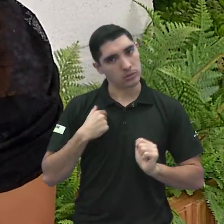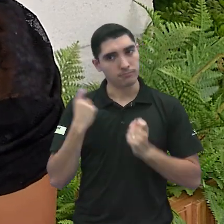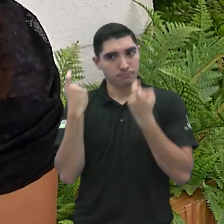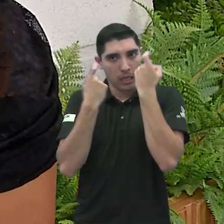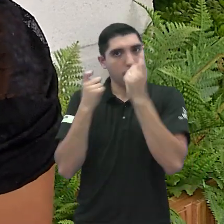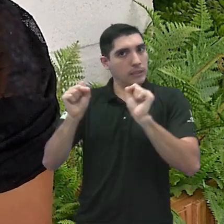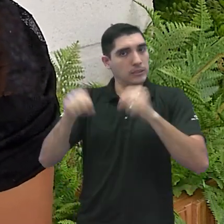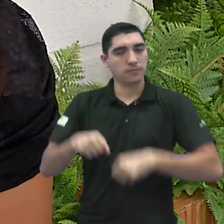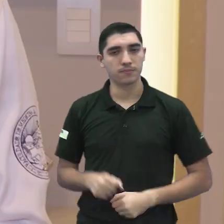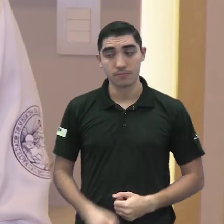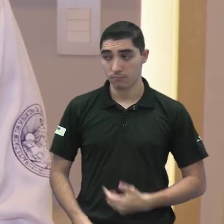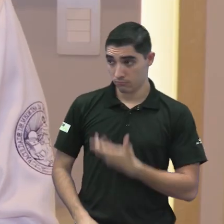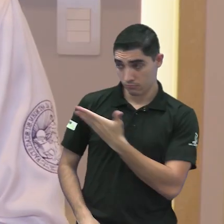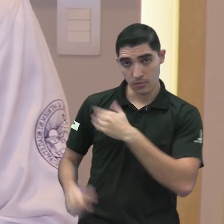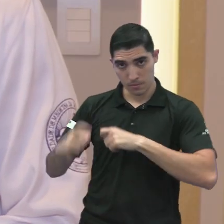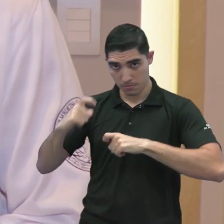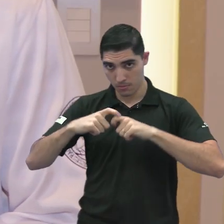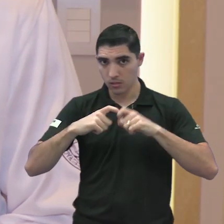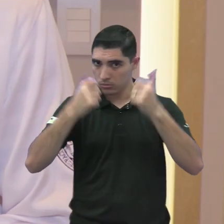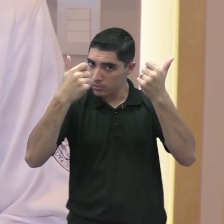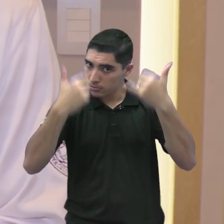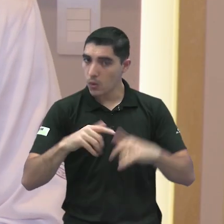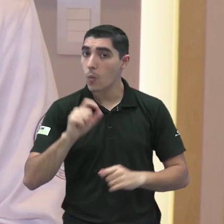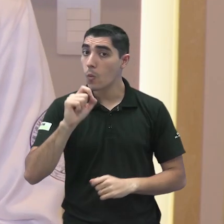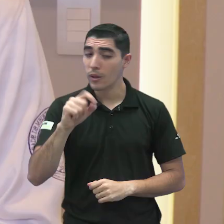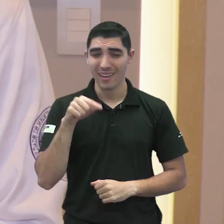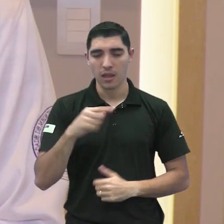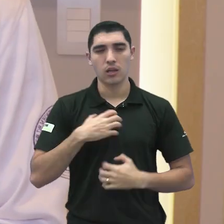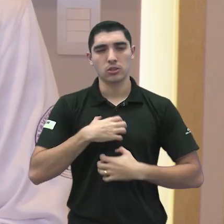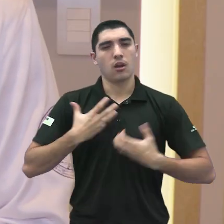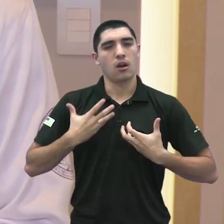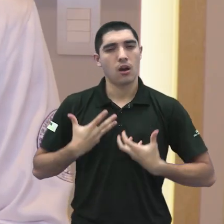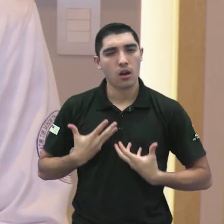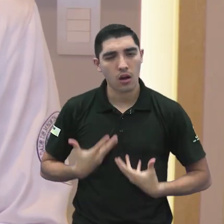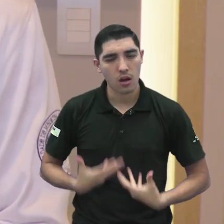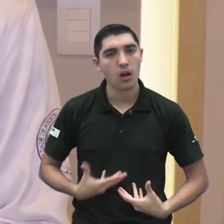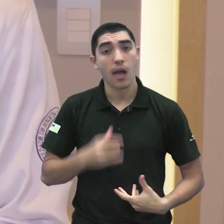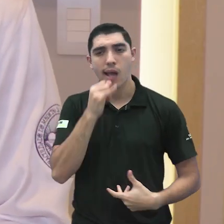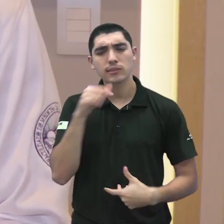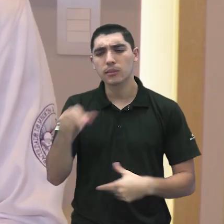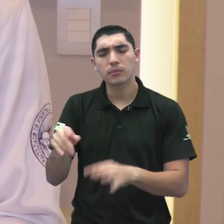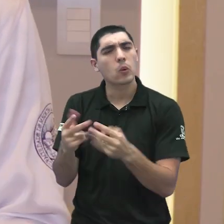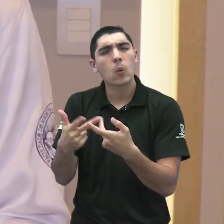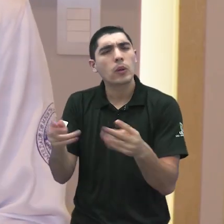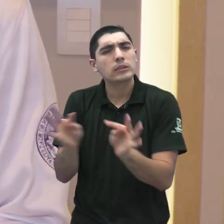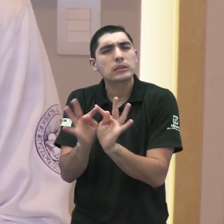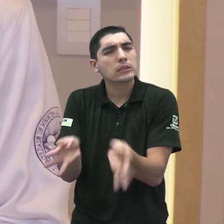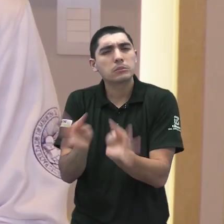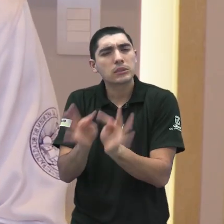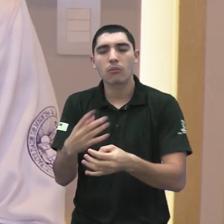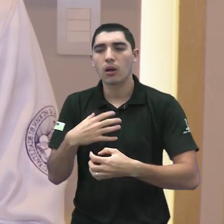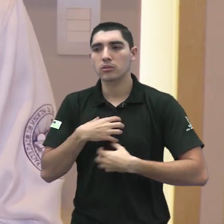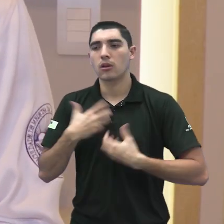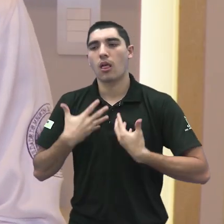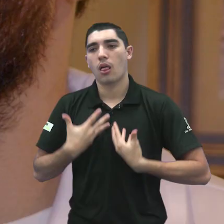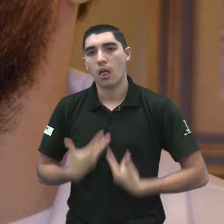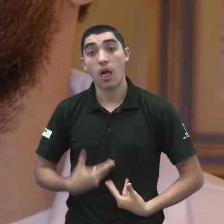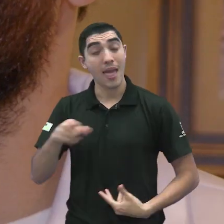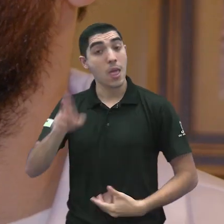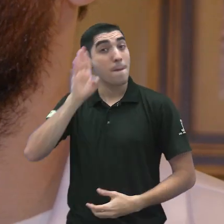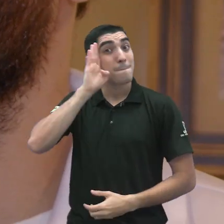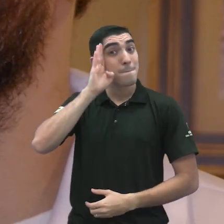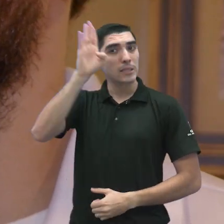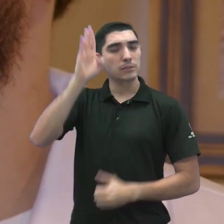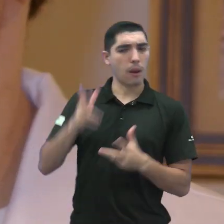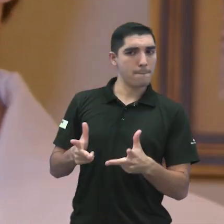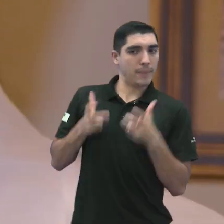Então, a preocupação é grande, sim. Esse pneumologista explica que o cansaço nas atividades físicas, mesmo em exercícios simples, é um